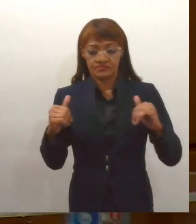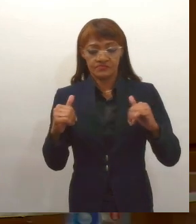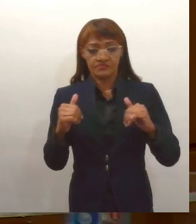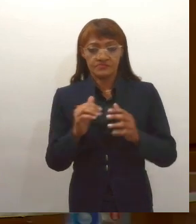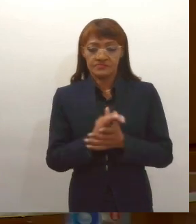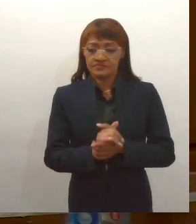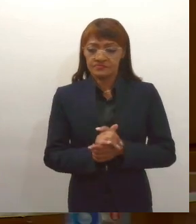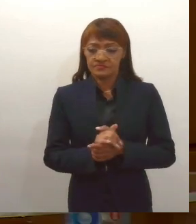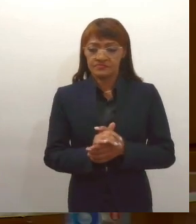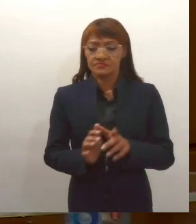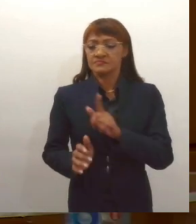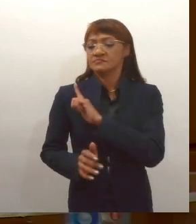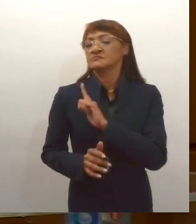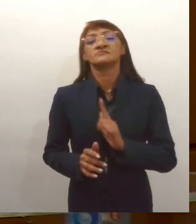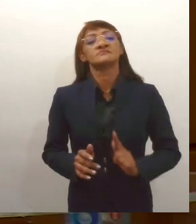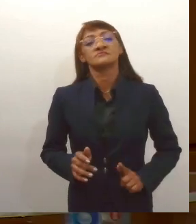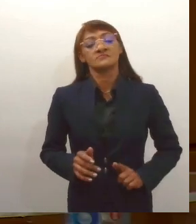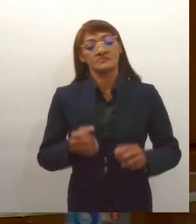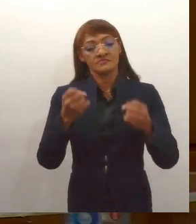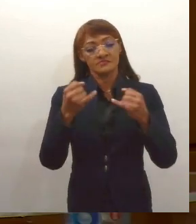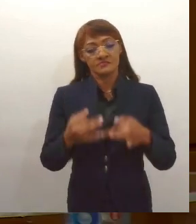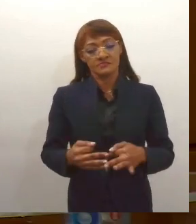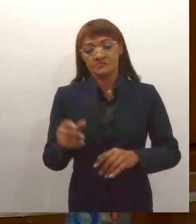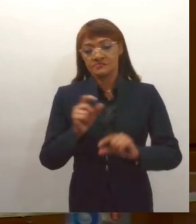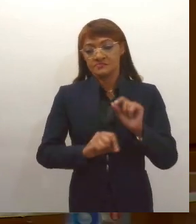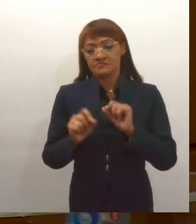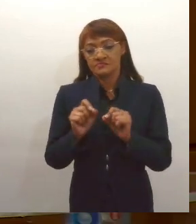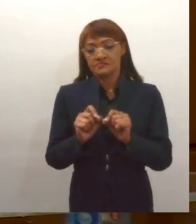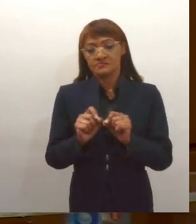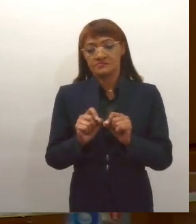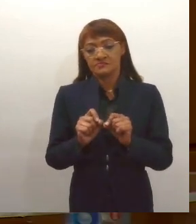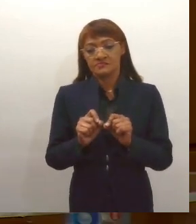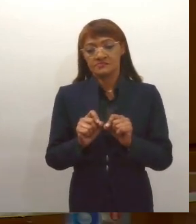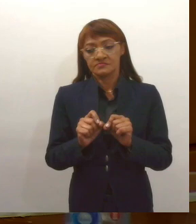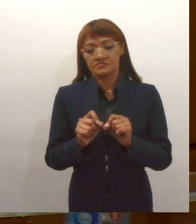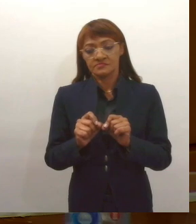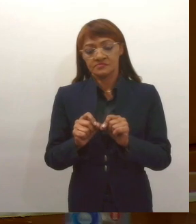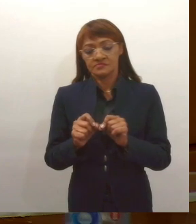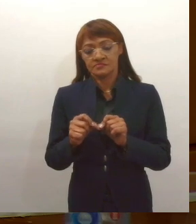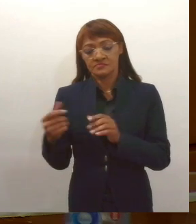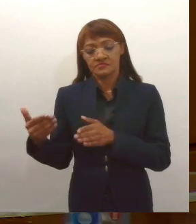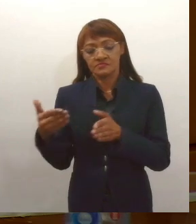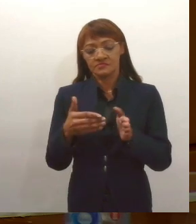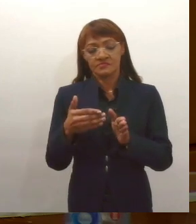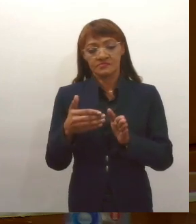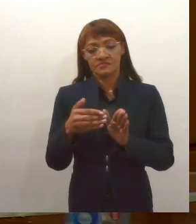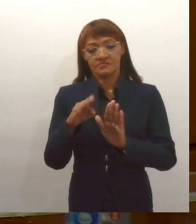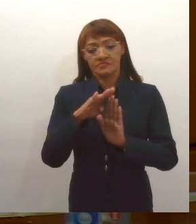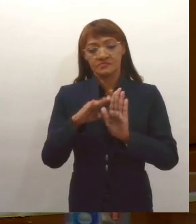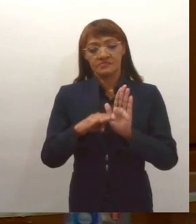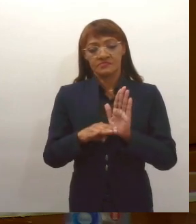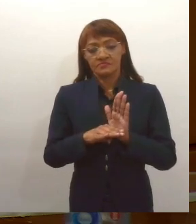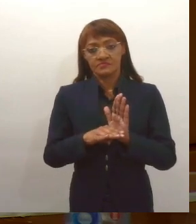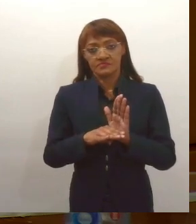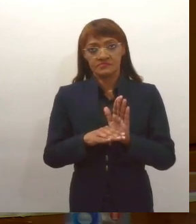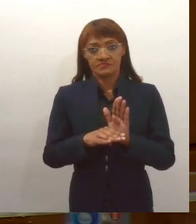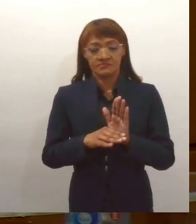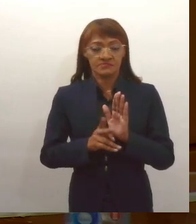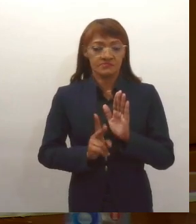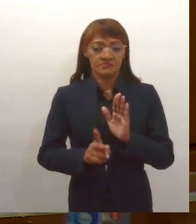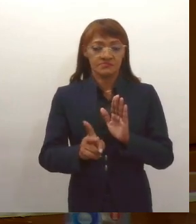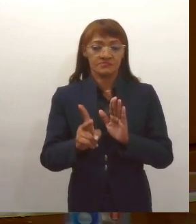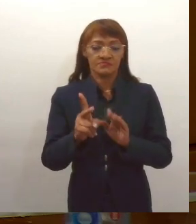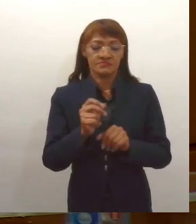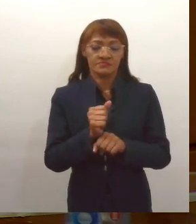leitos integra o plano de contingência elaborado pela gestão do secretário de